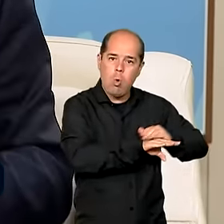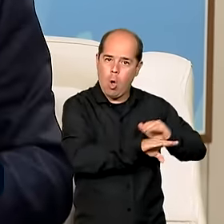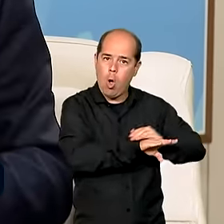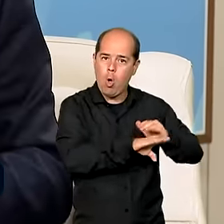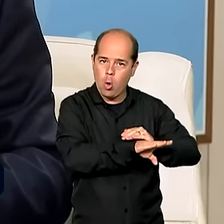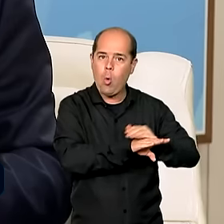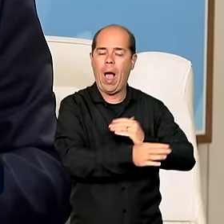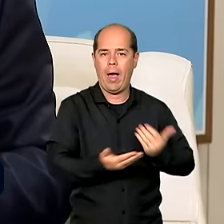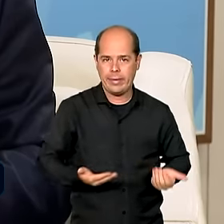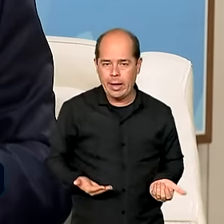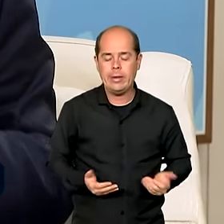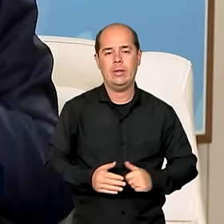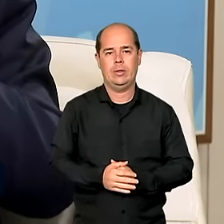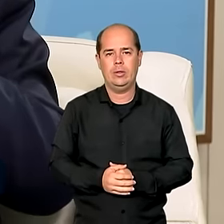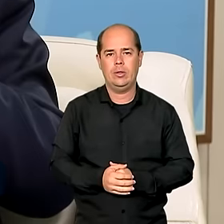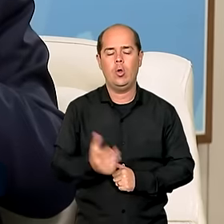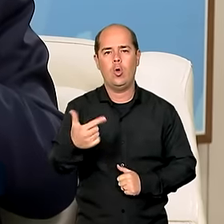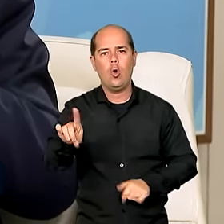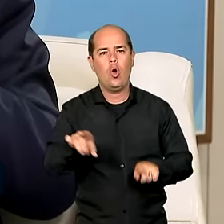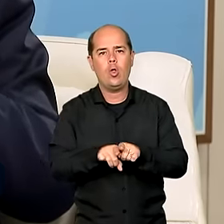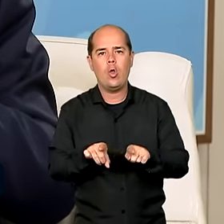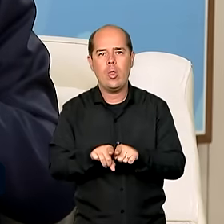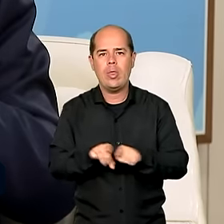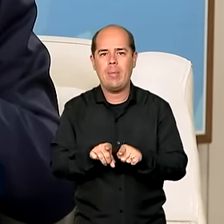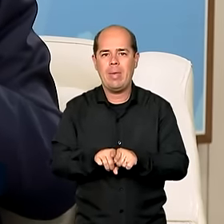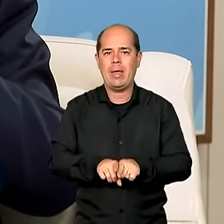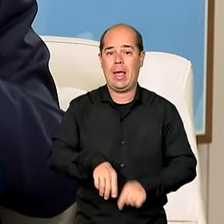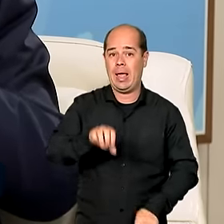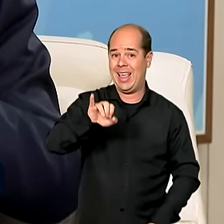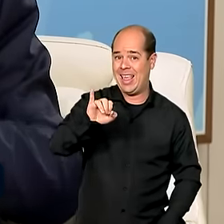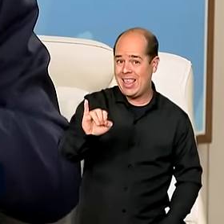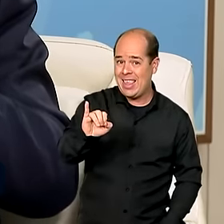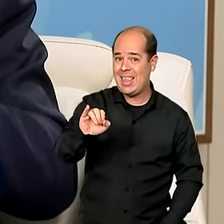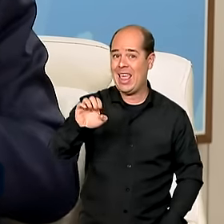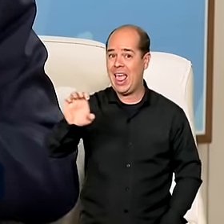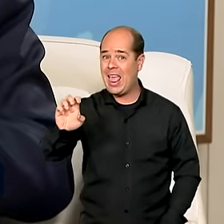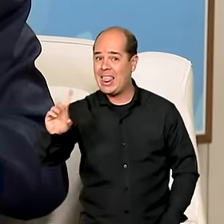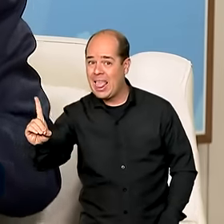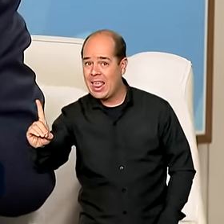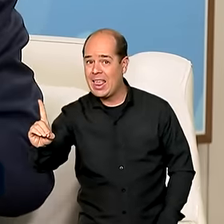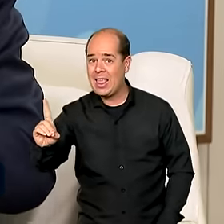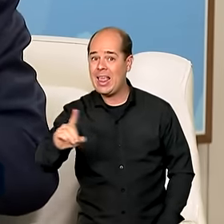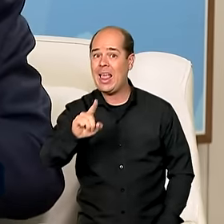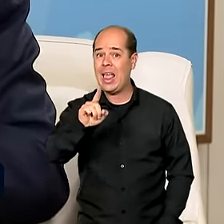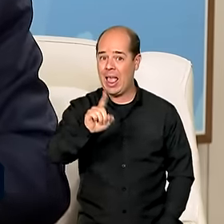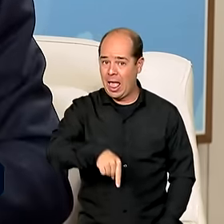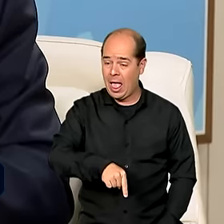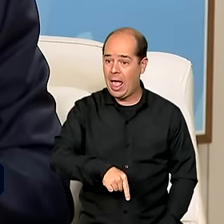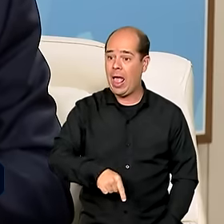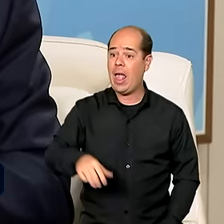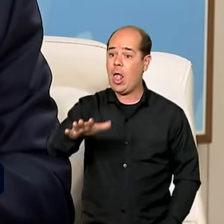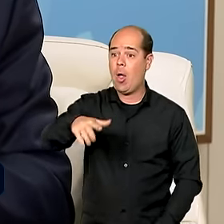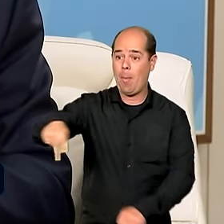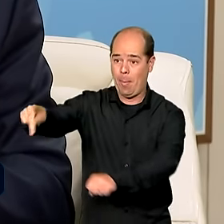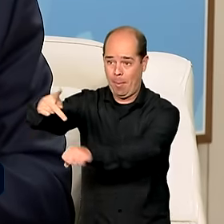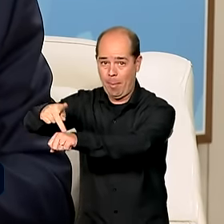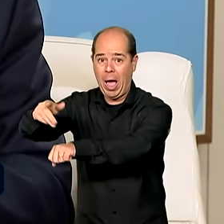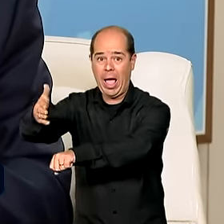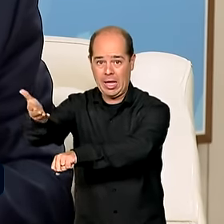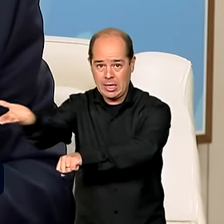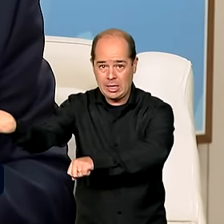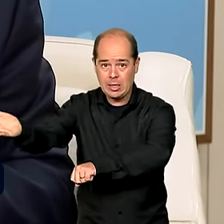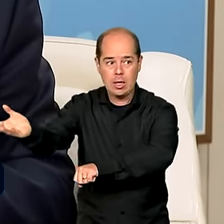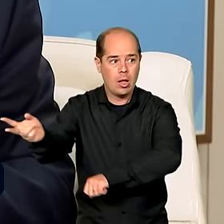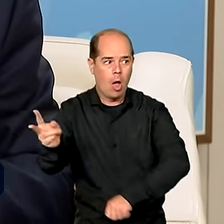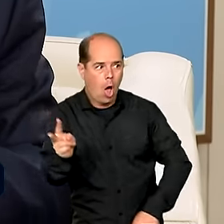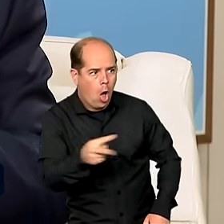de investimento externo chama IED investimento externo direto o Brasil é